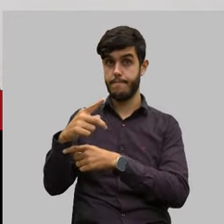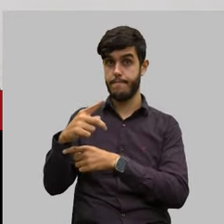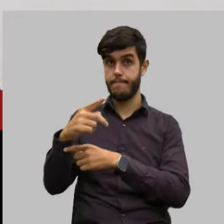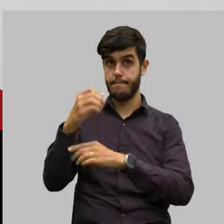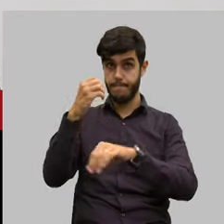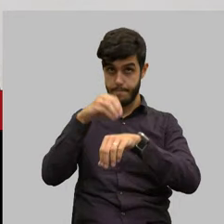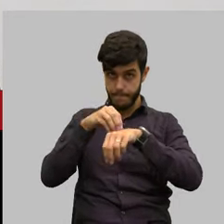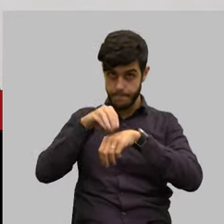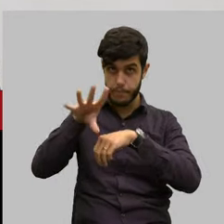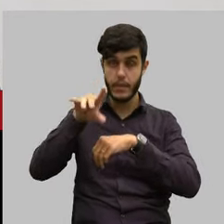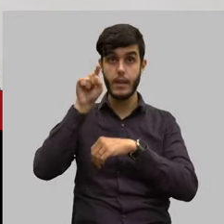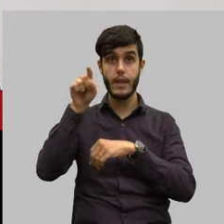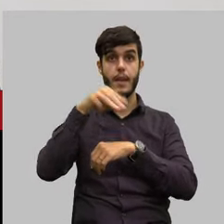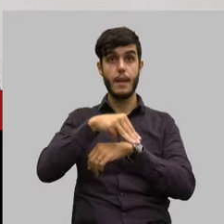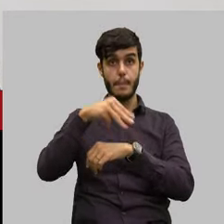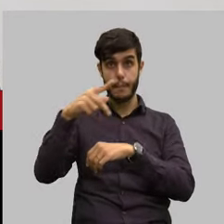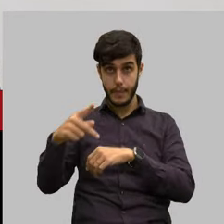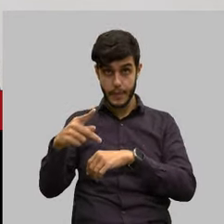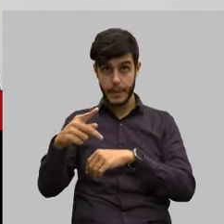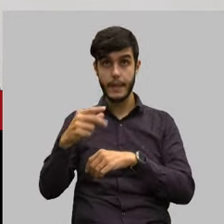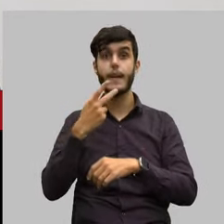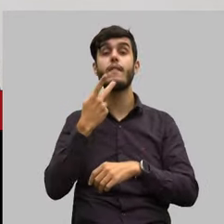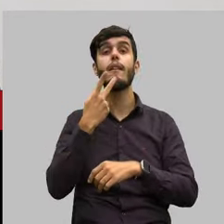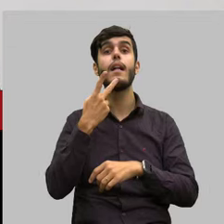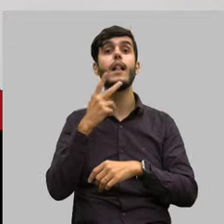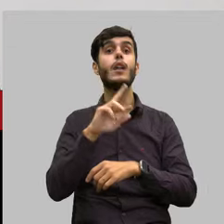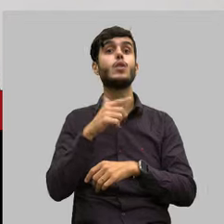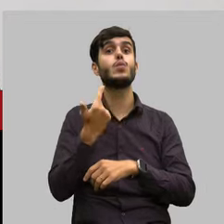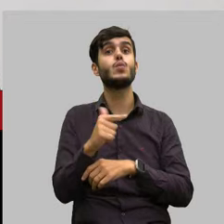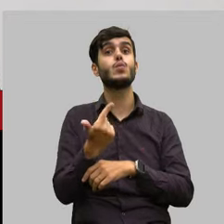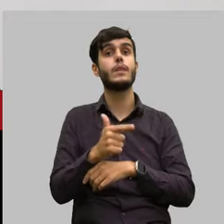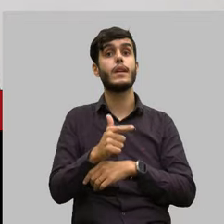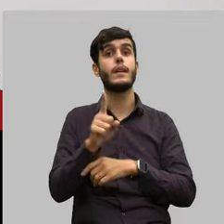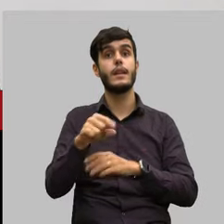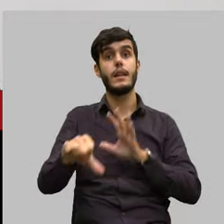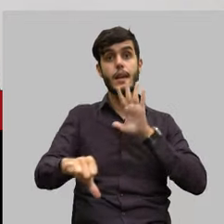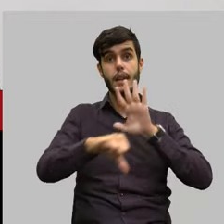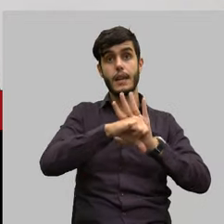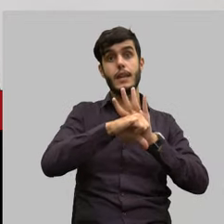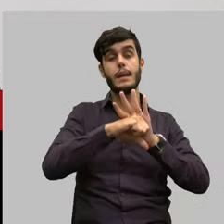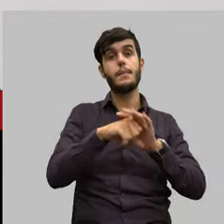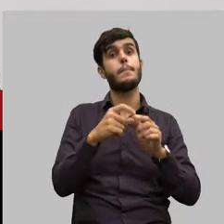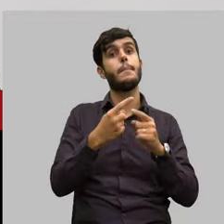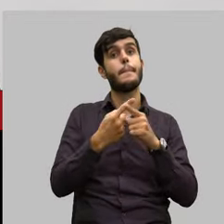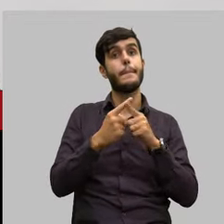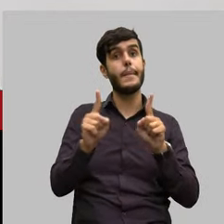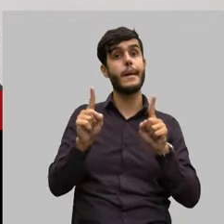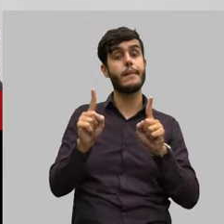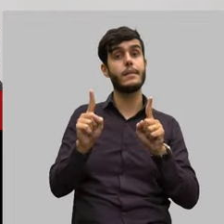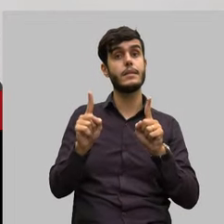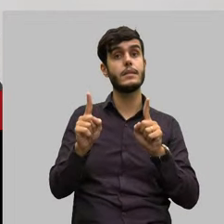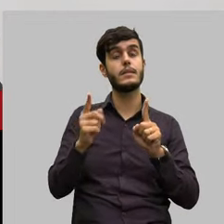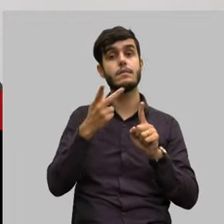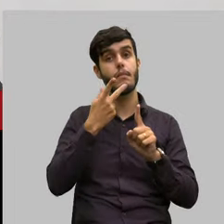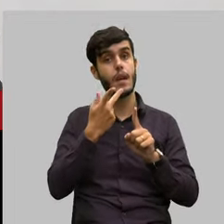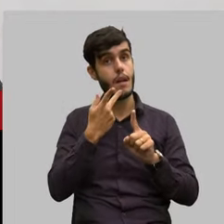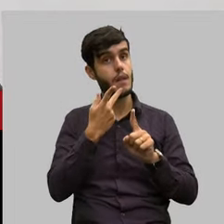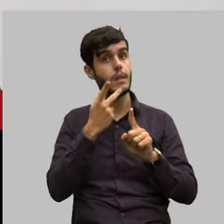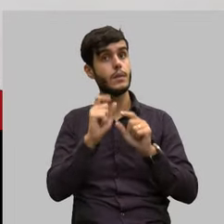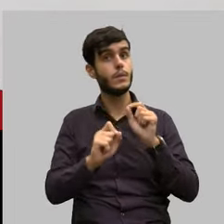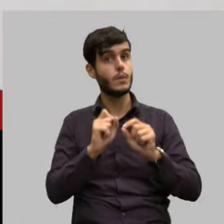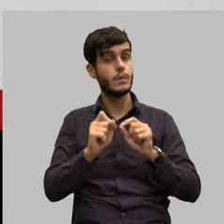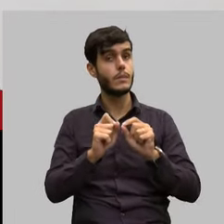o o Ministério Público disse que não havia em tese o crime mas determinou